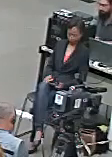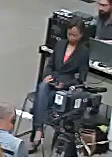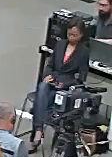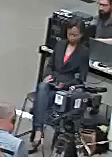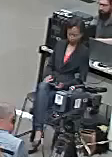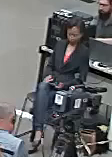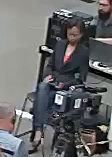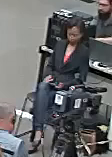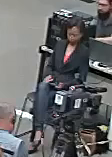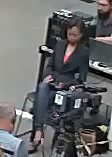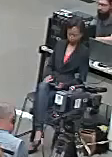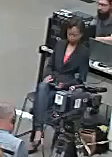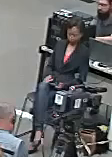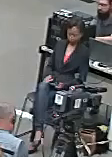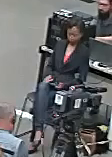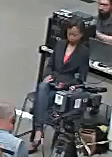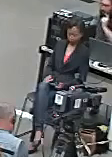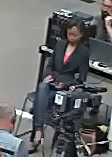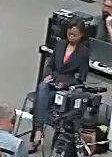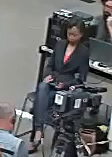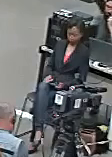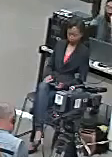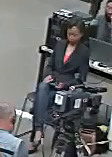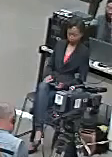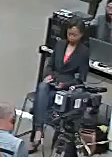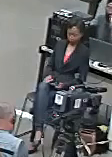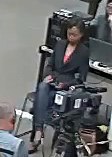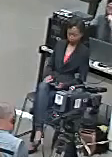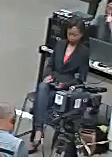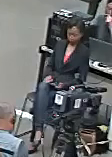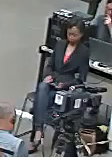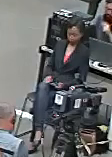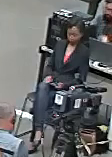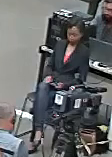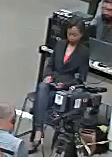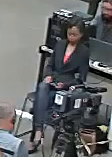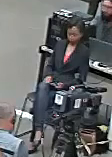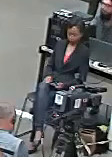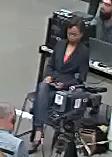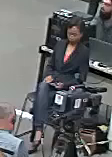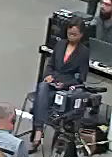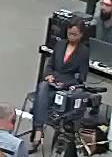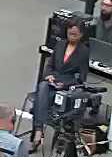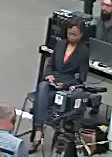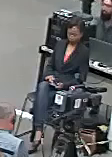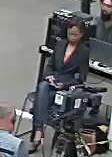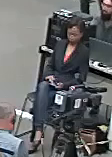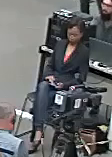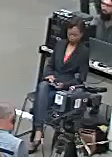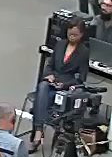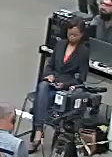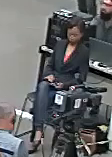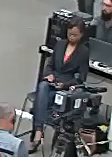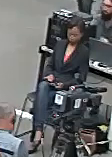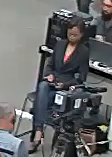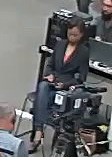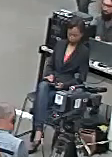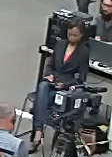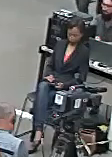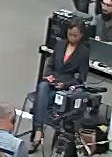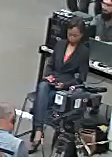acompanhante só porque na hora a gente pega é qualquer um que tá presente lá para para ajudar a